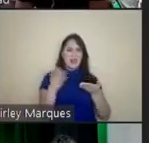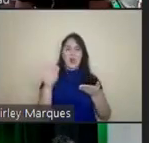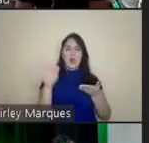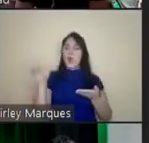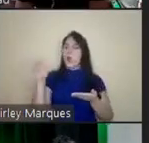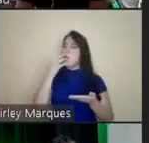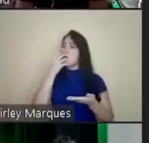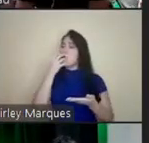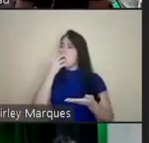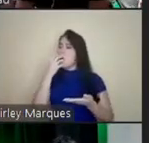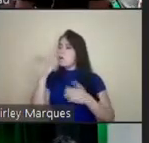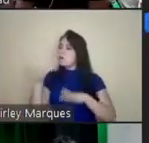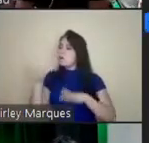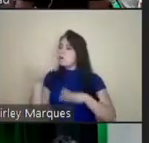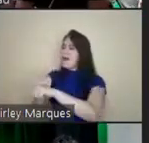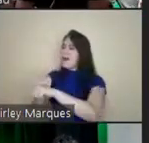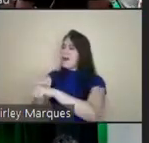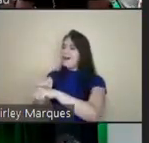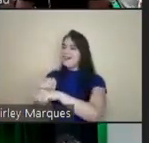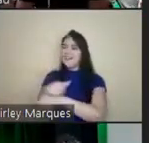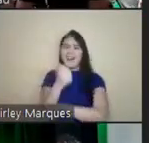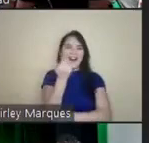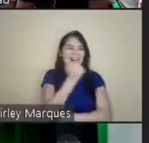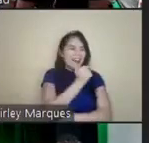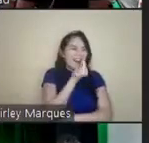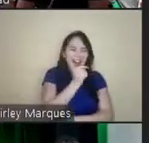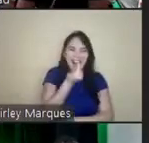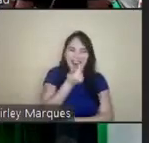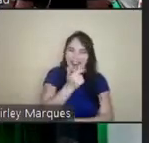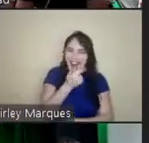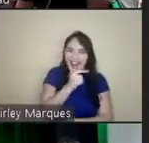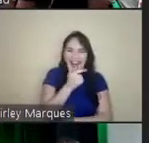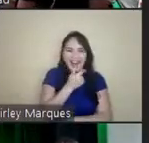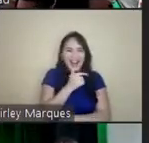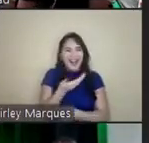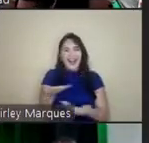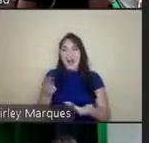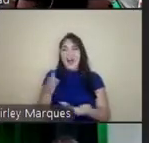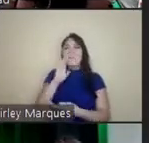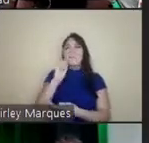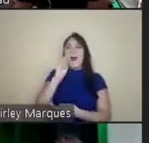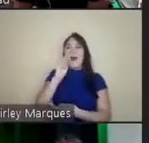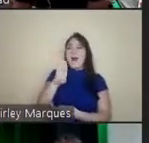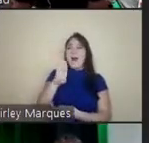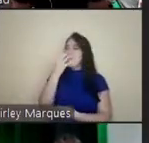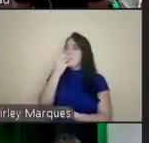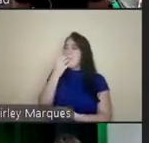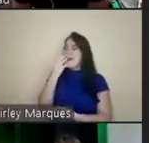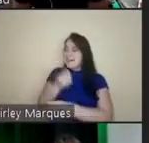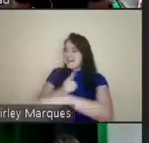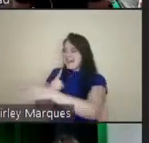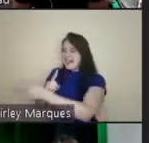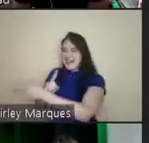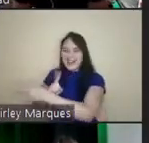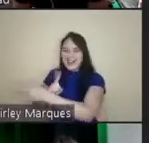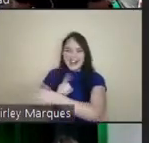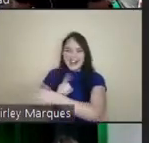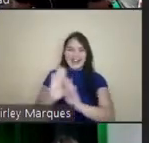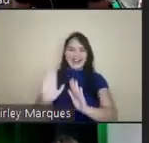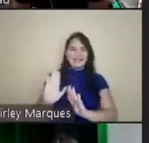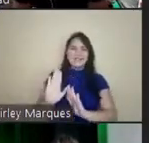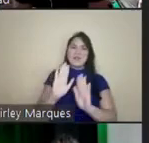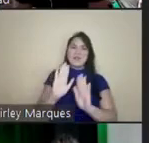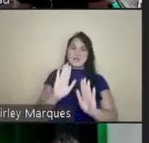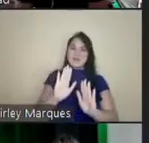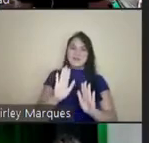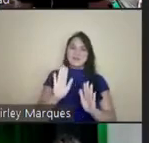fique quieto. Adoro o Bob. Tu mandou o áudio, eu vou tirar ele daqui, viu, gente? Vou